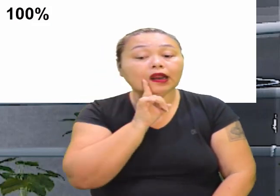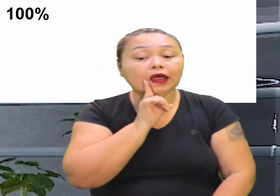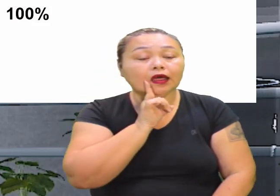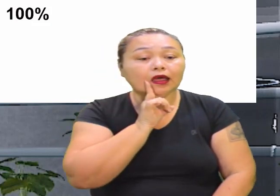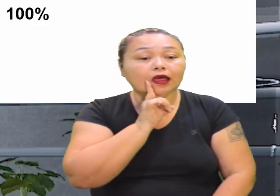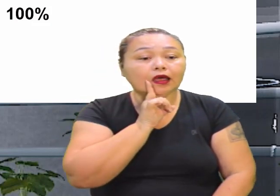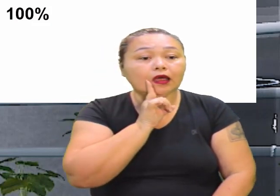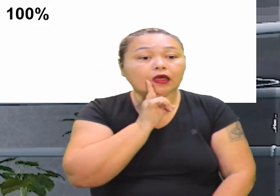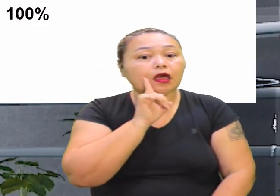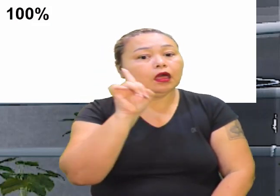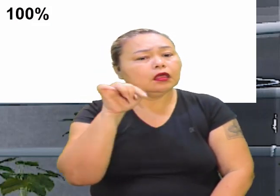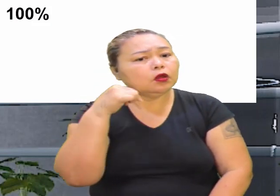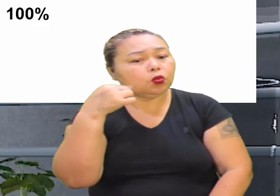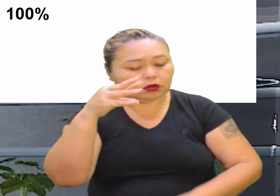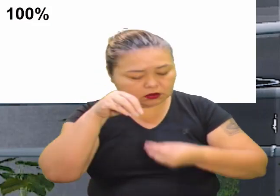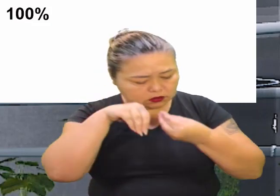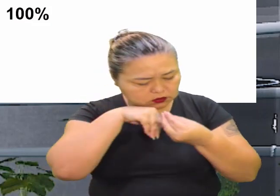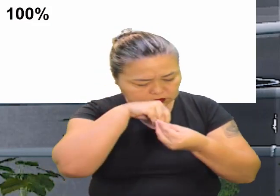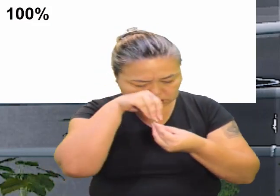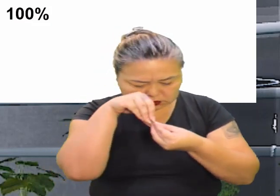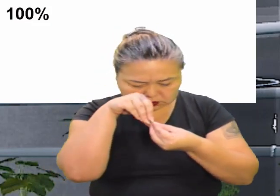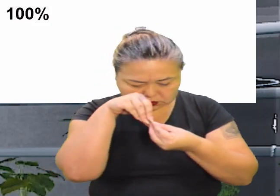toda vez que ele cruza